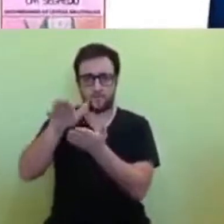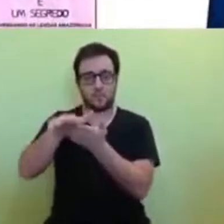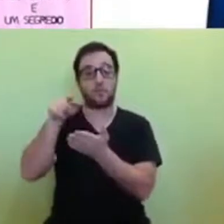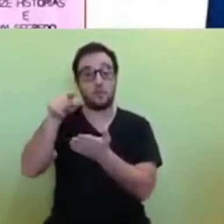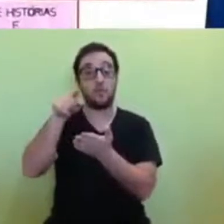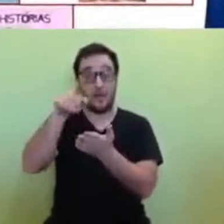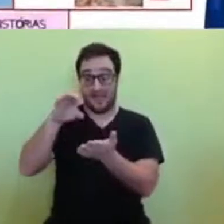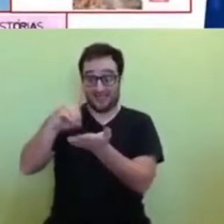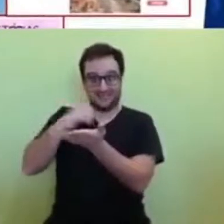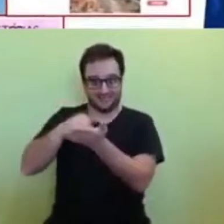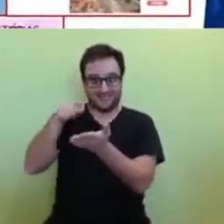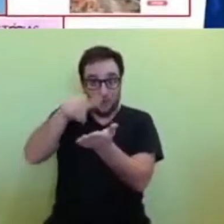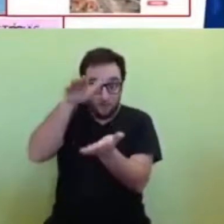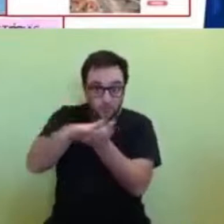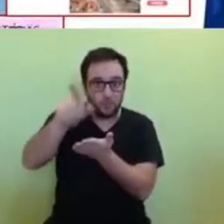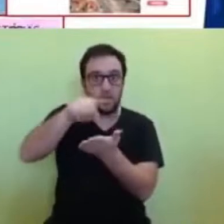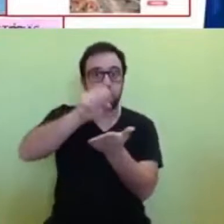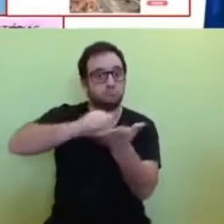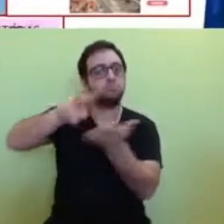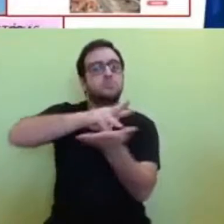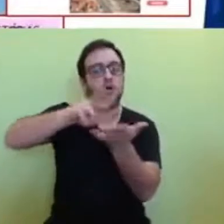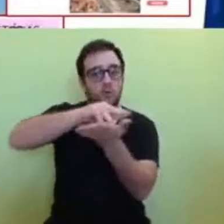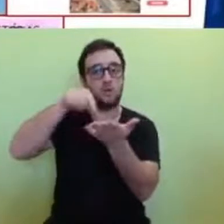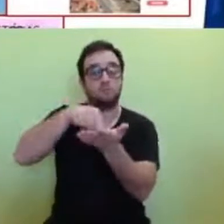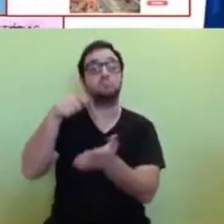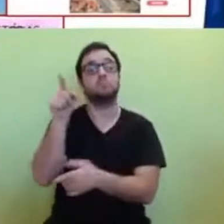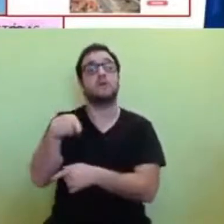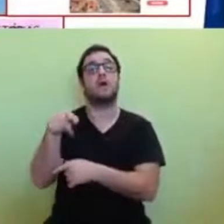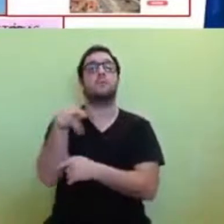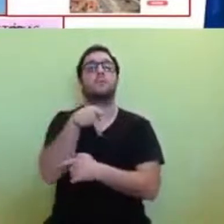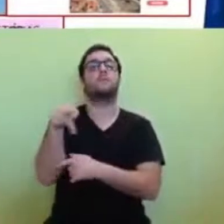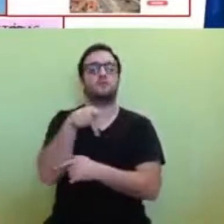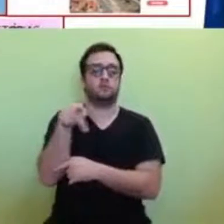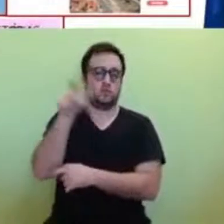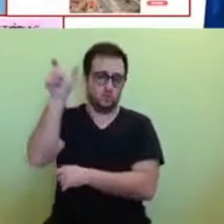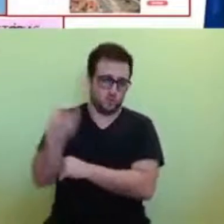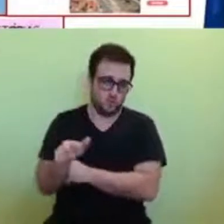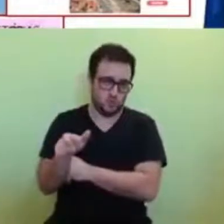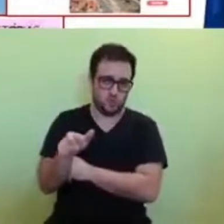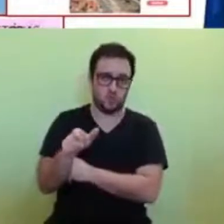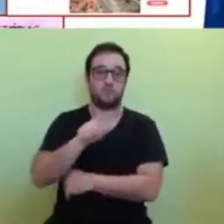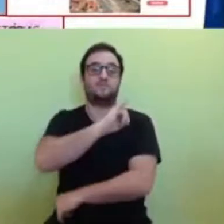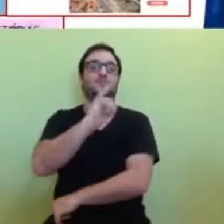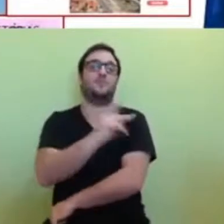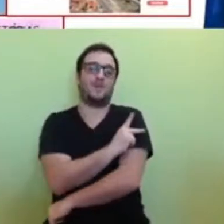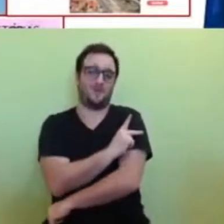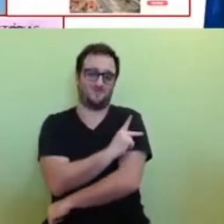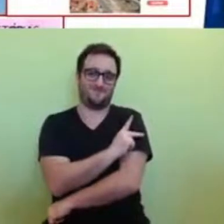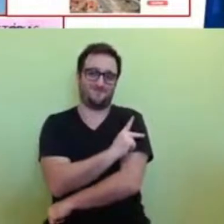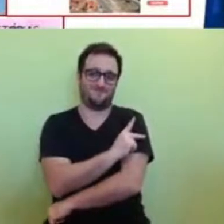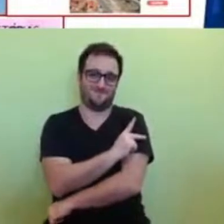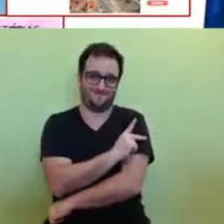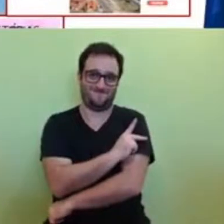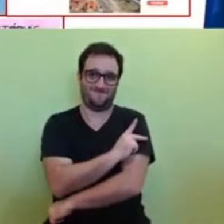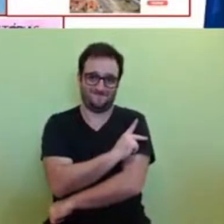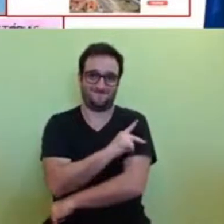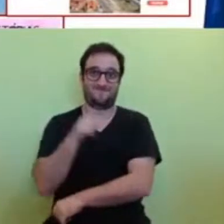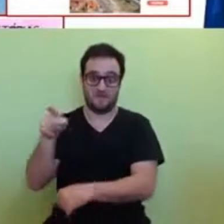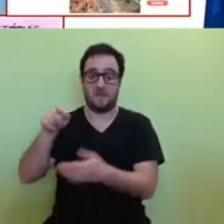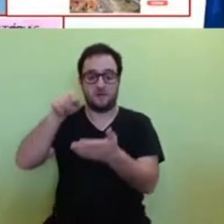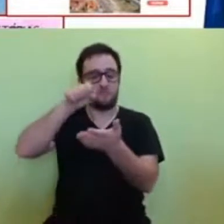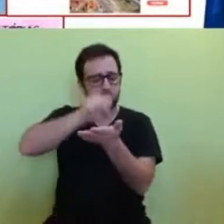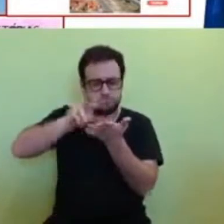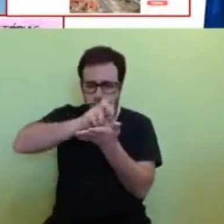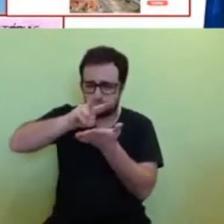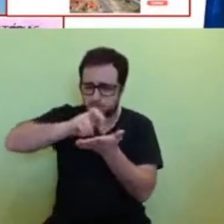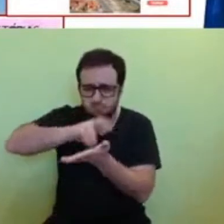Daqui da UFSC, do professor João Paulo Ampezan. Né? Além da dissertação, outros trabalhos